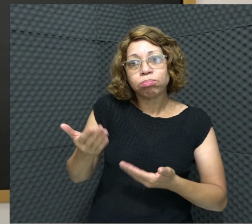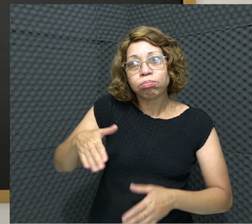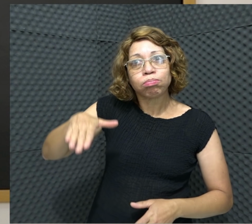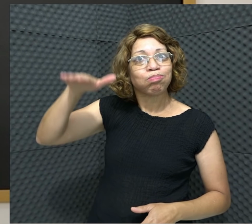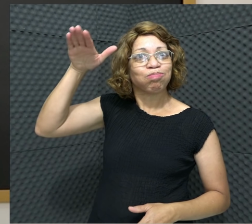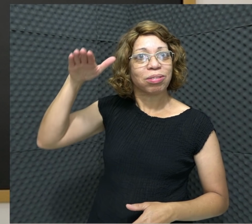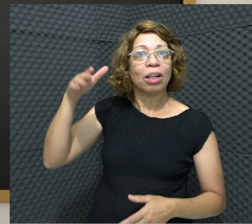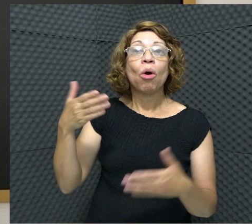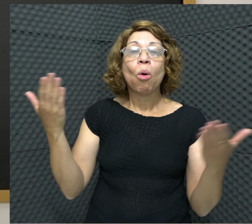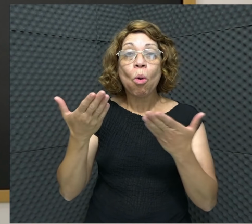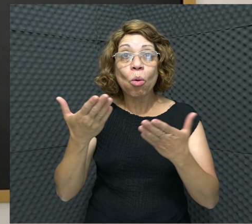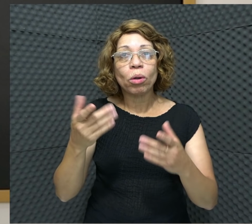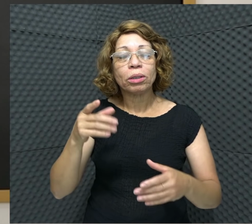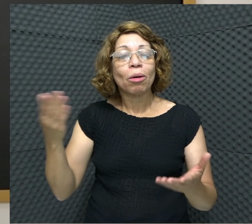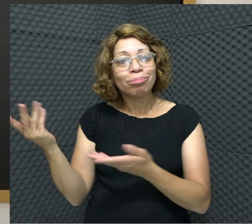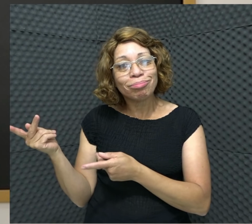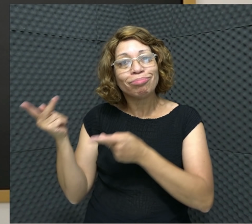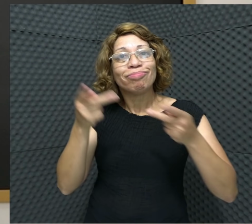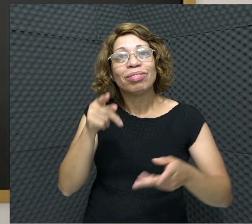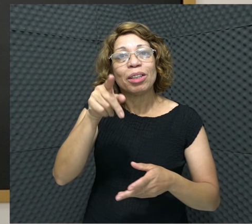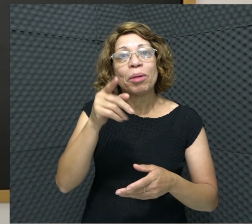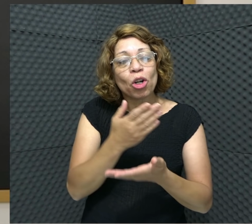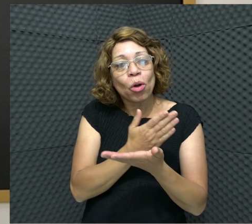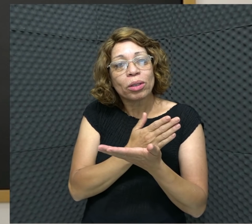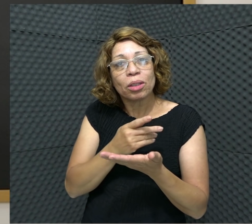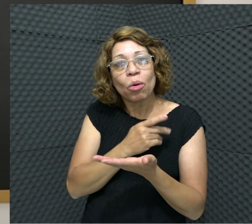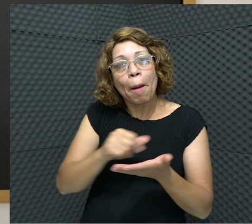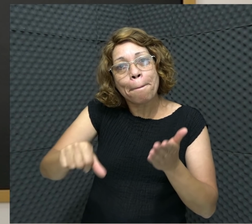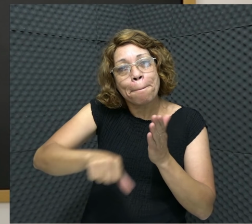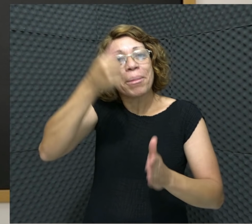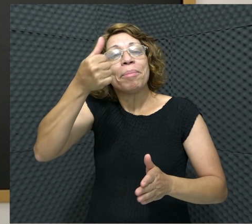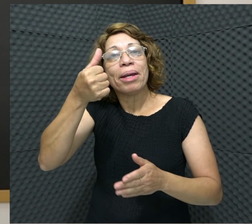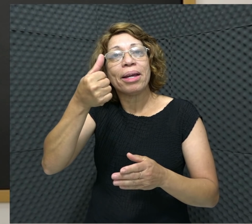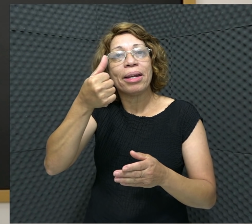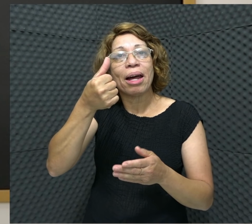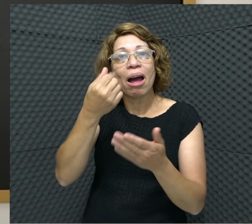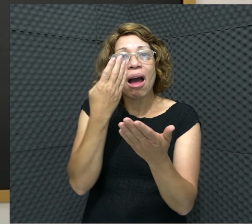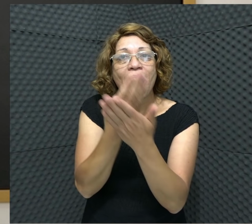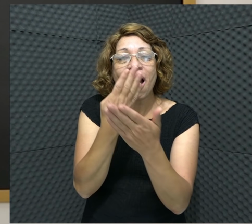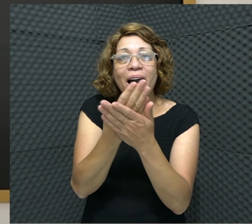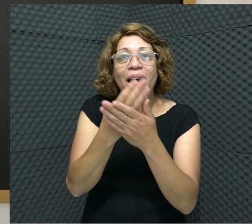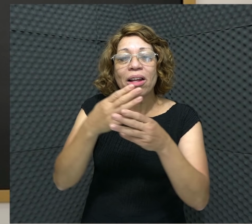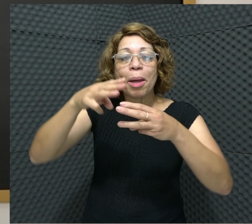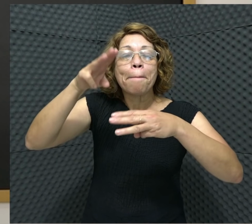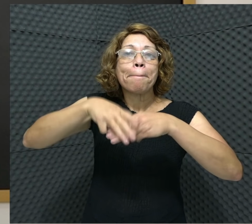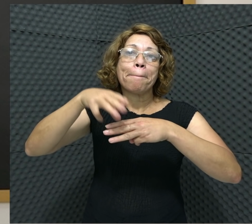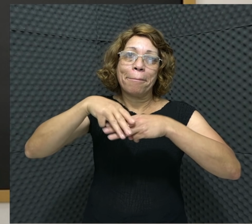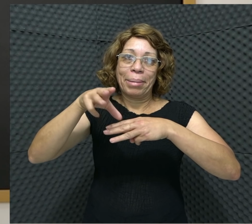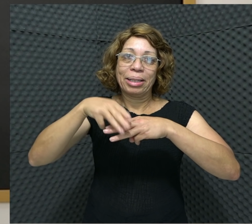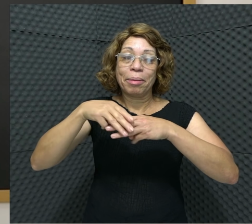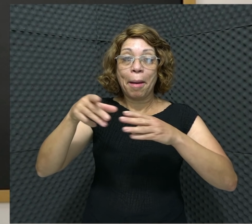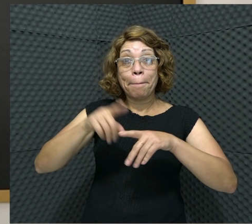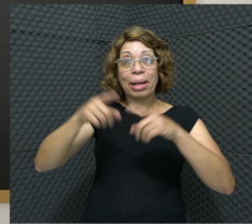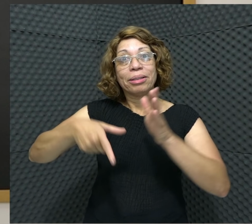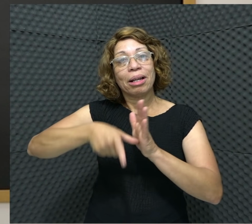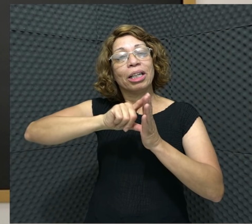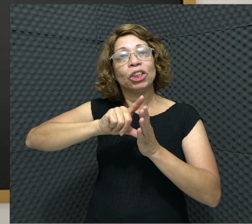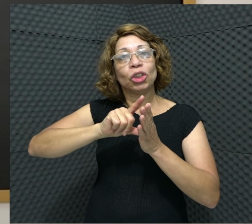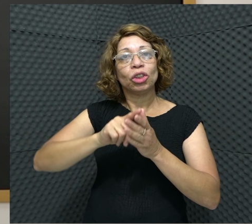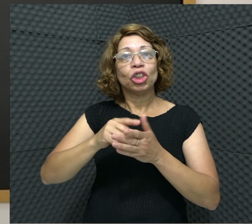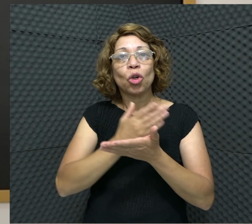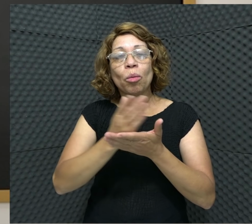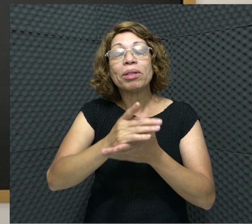Diego Reis e hoje eu lhes convido para a nossa primeira aula de matemática. Mas antes da gente começar, eu vou